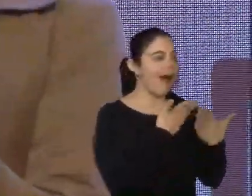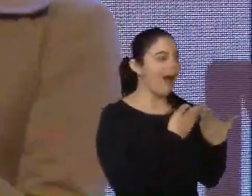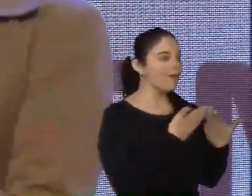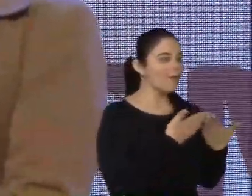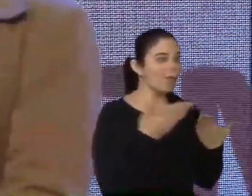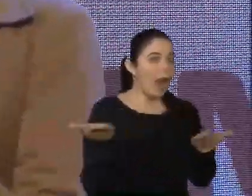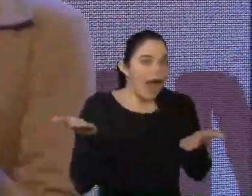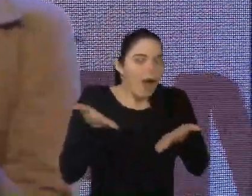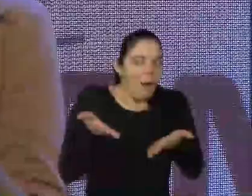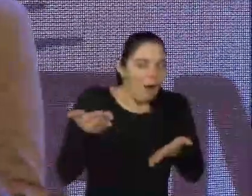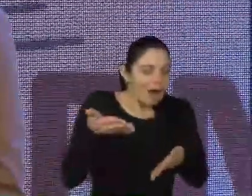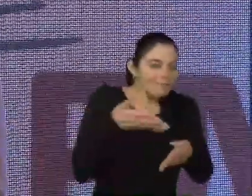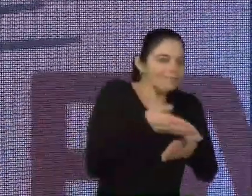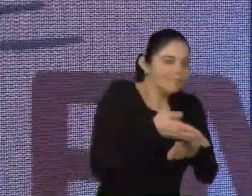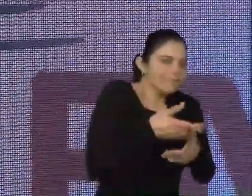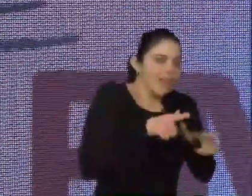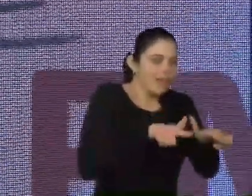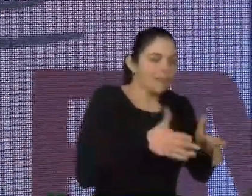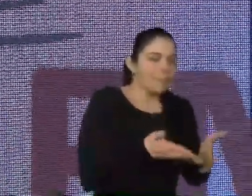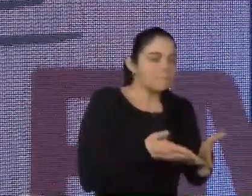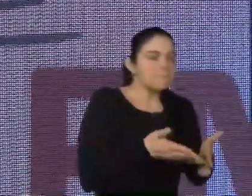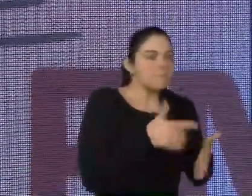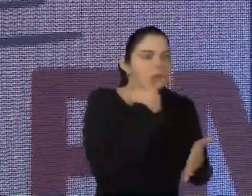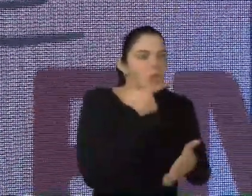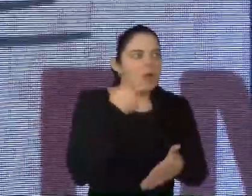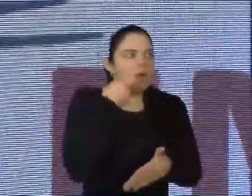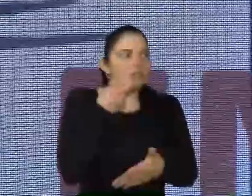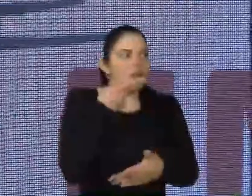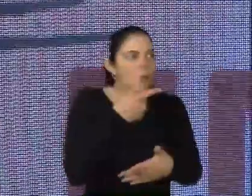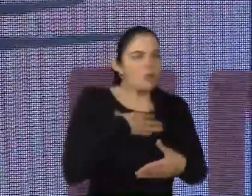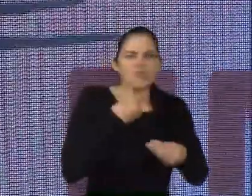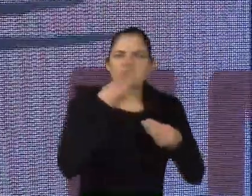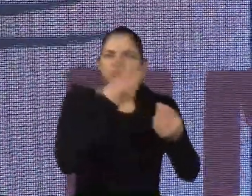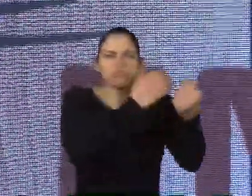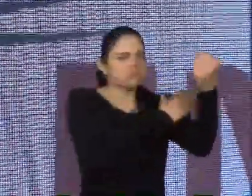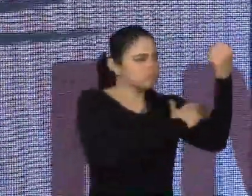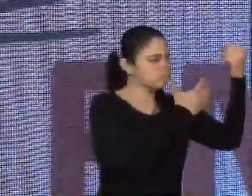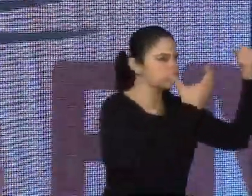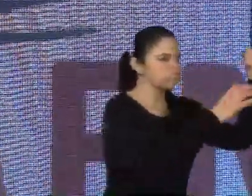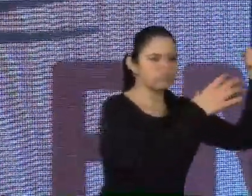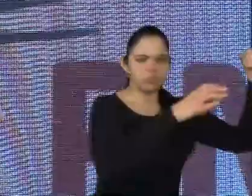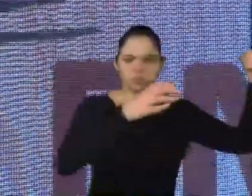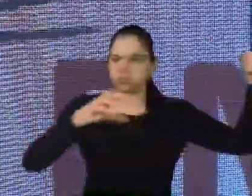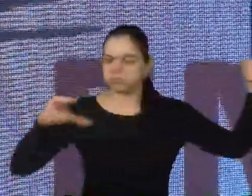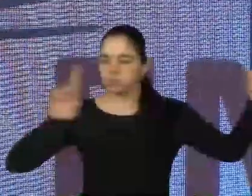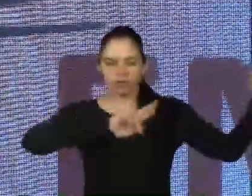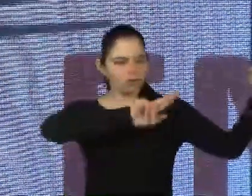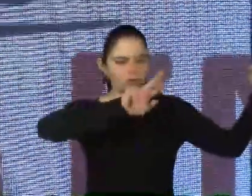agora há pouco aqui, e ele falou em diversas formas de empoderar. Falou em relação a crenças,